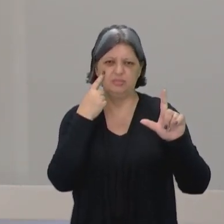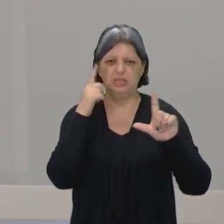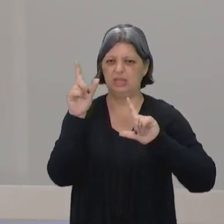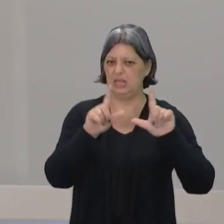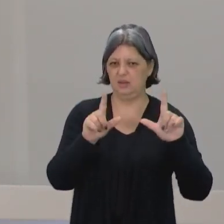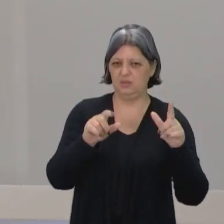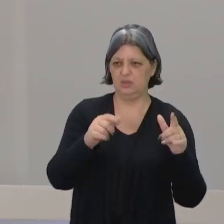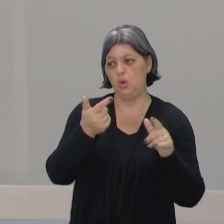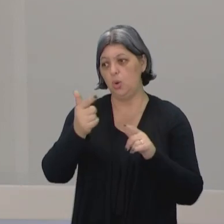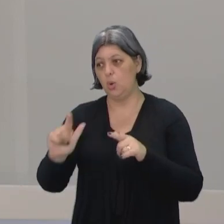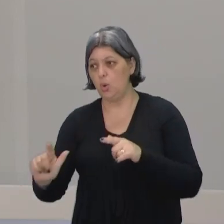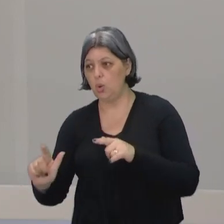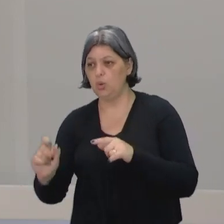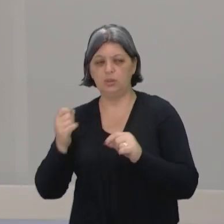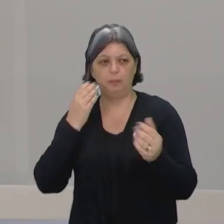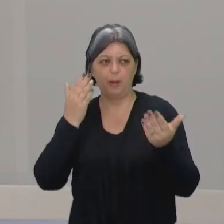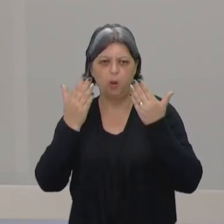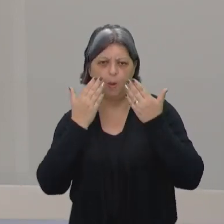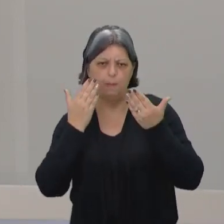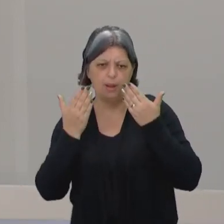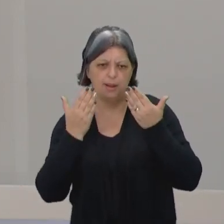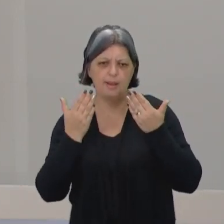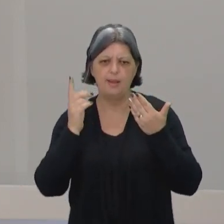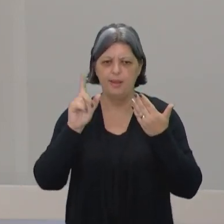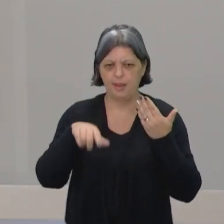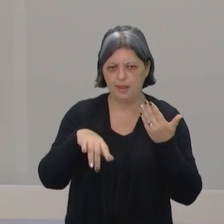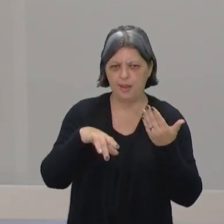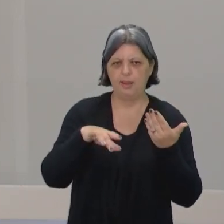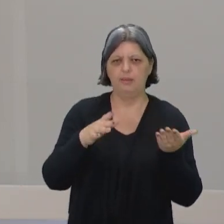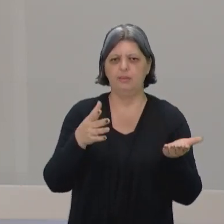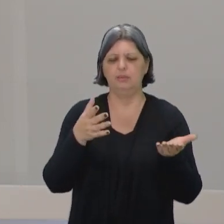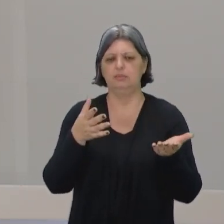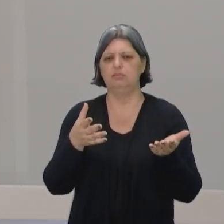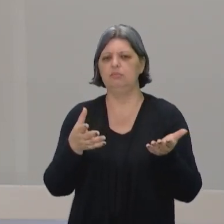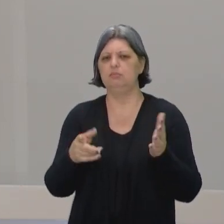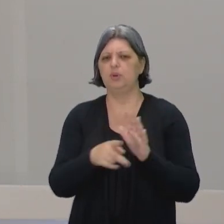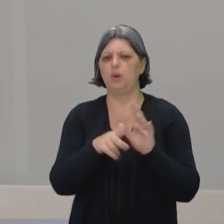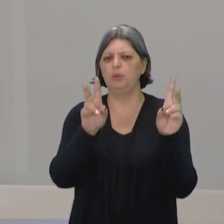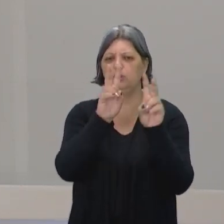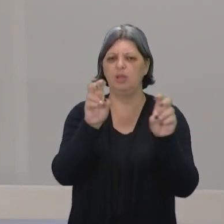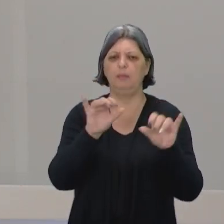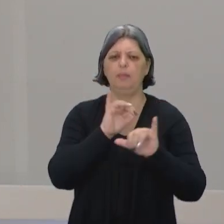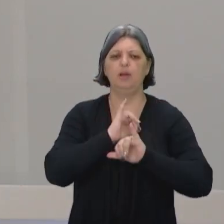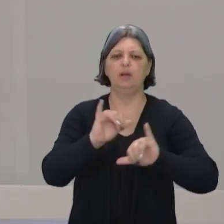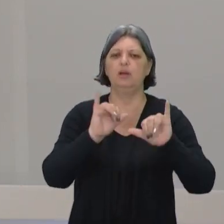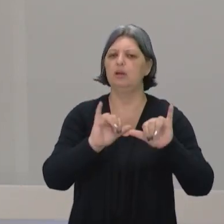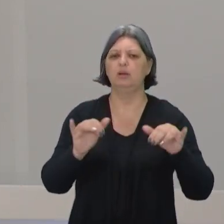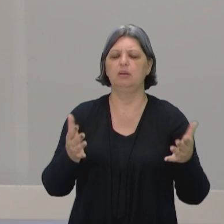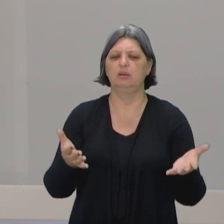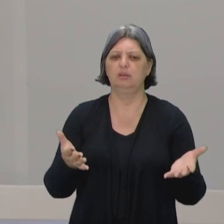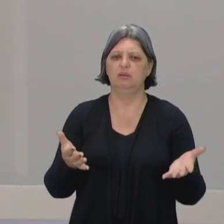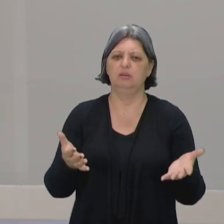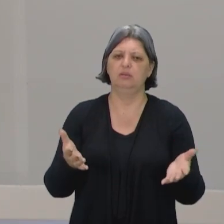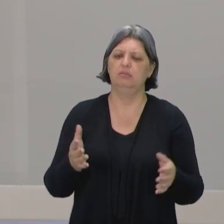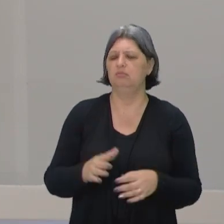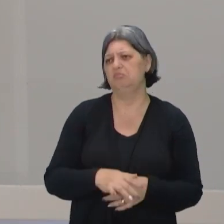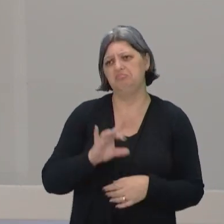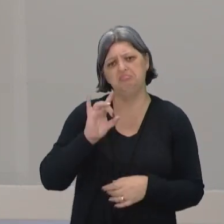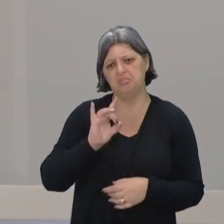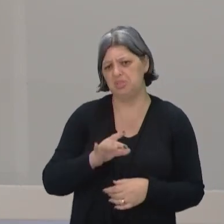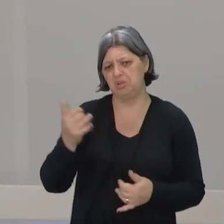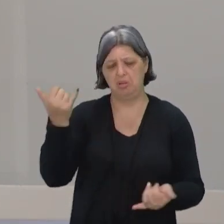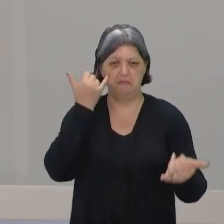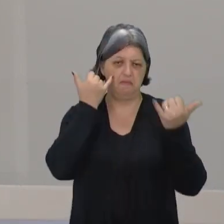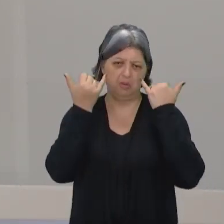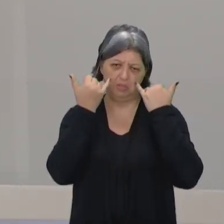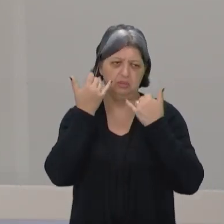de outro para eu saber como que esse assunto é comunicado. Então, era passivo mesmo, né? Eu recebia a informação,